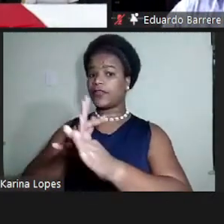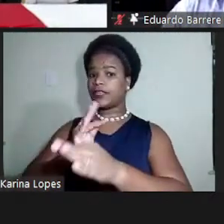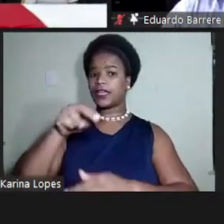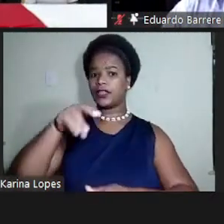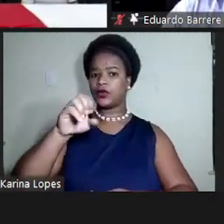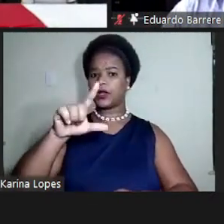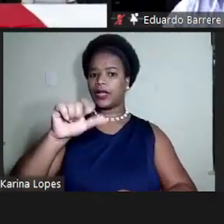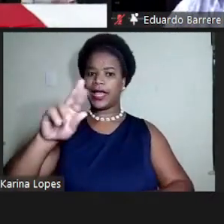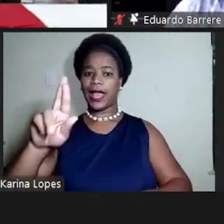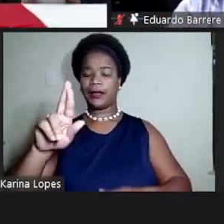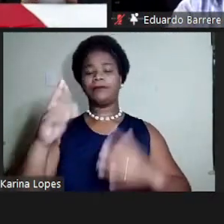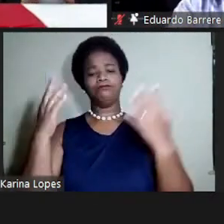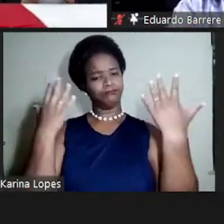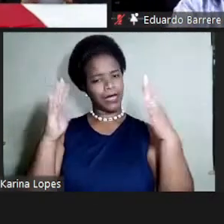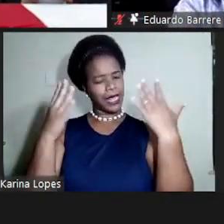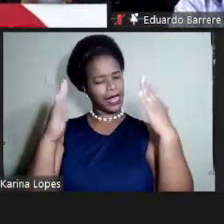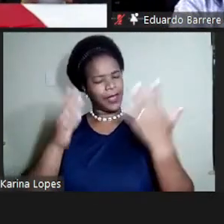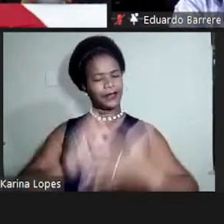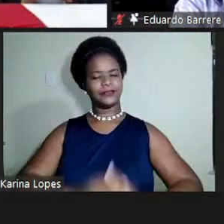ao homenageado.